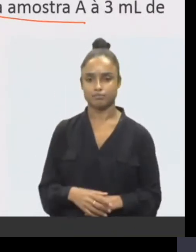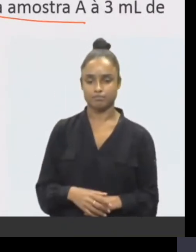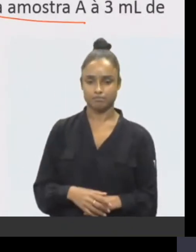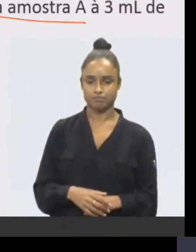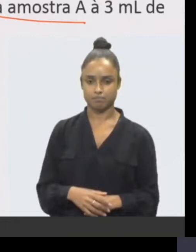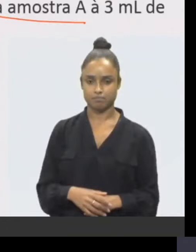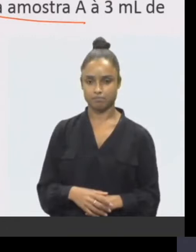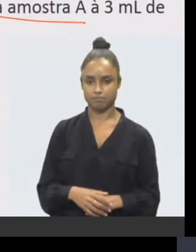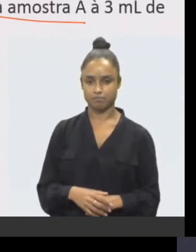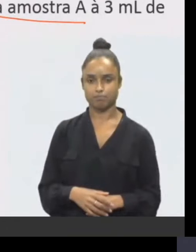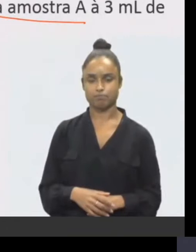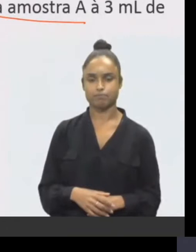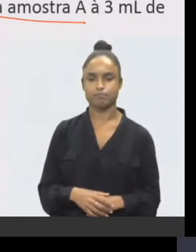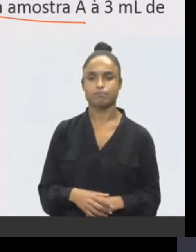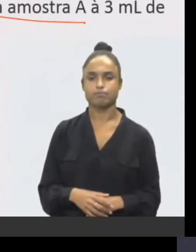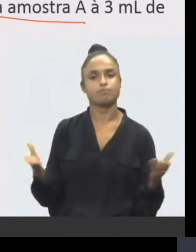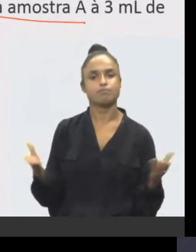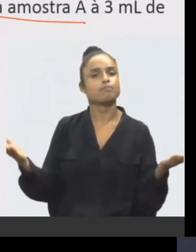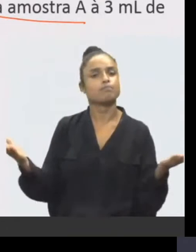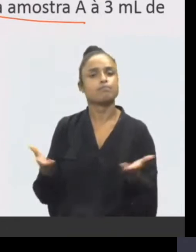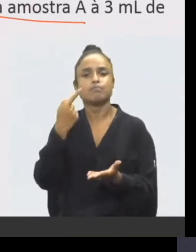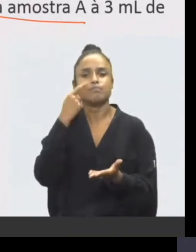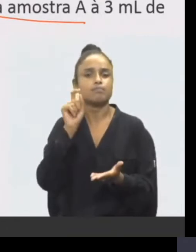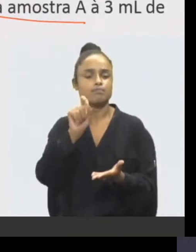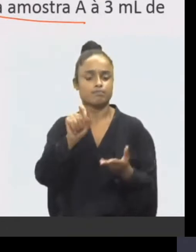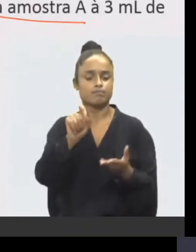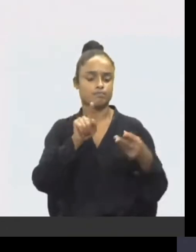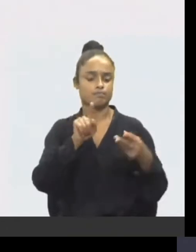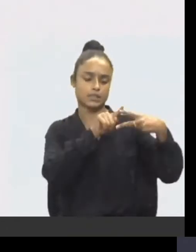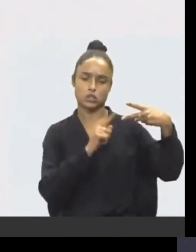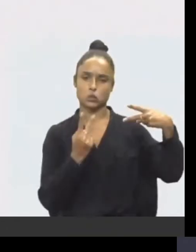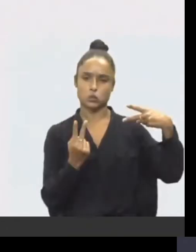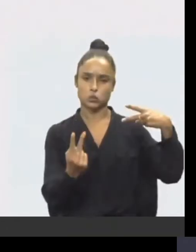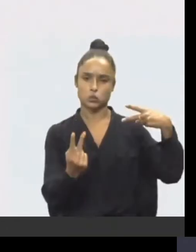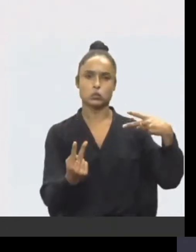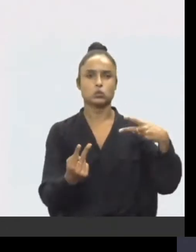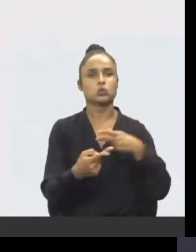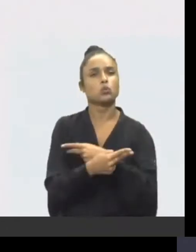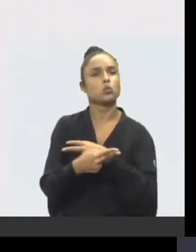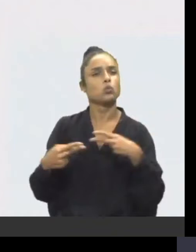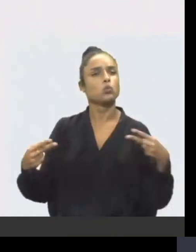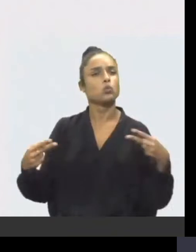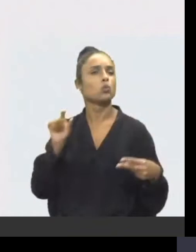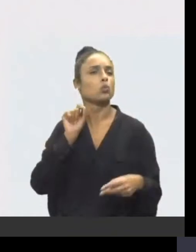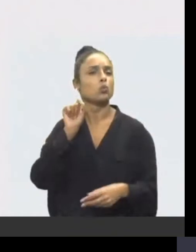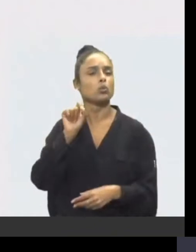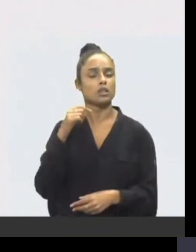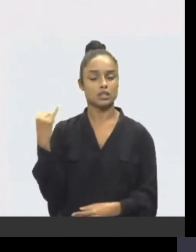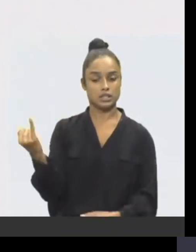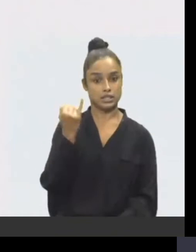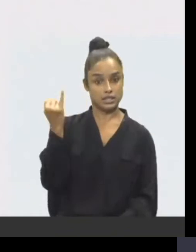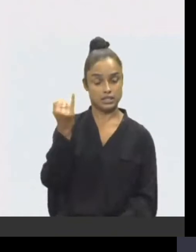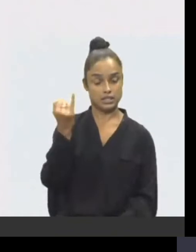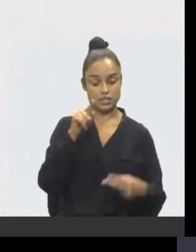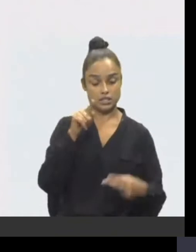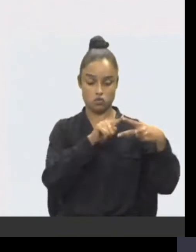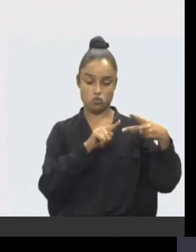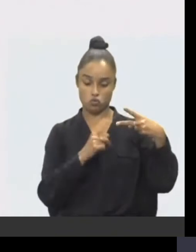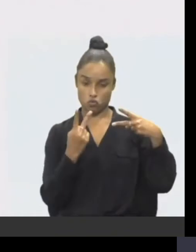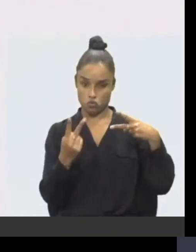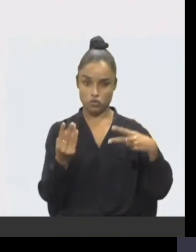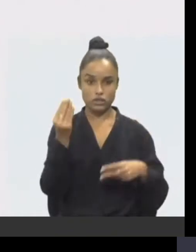amostra B. Então nós temos aí essas duas identificações. Outro ponto importante, nós vamos realizar os 2